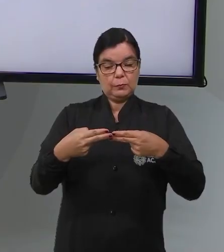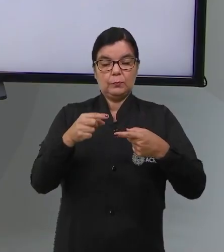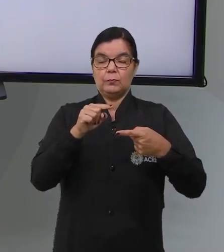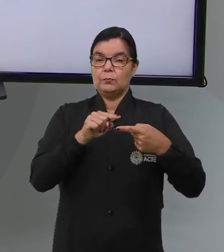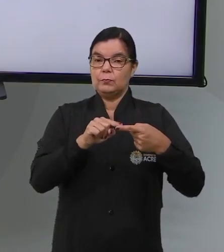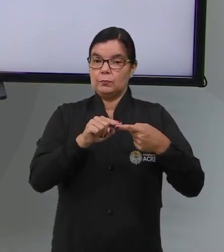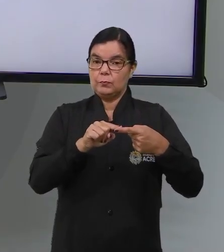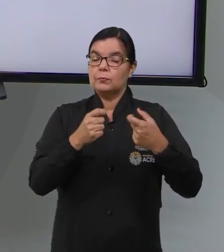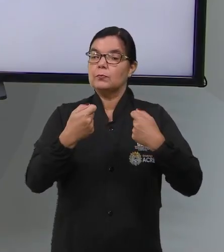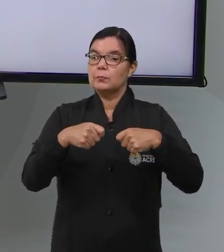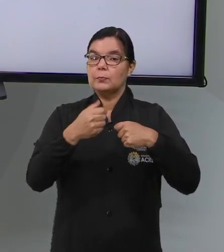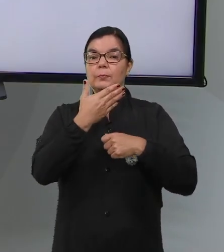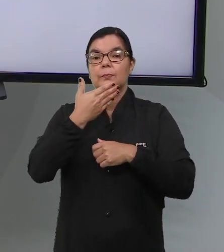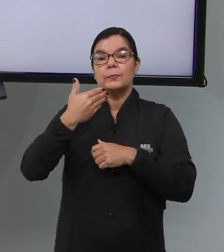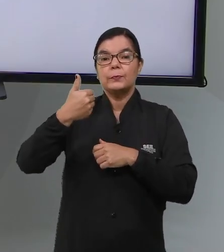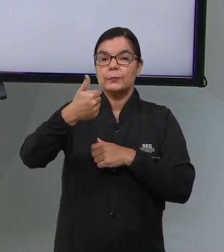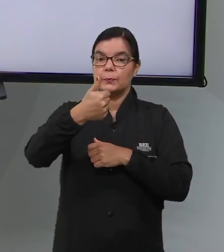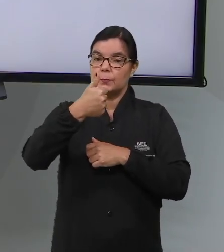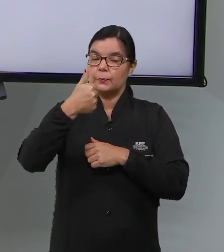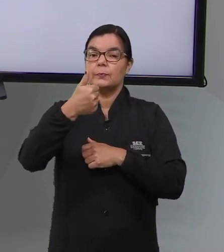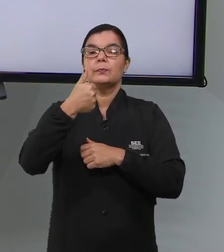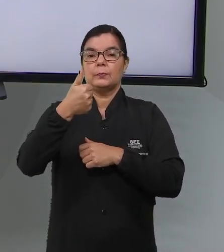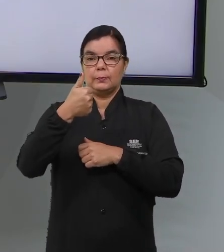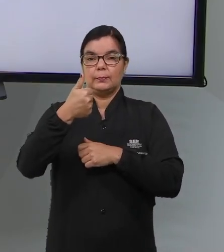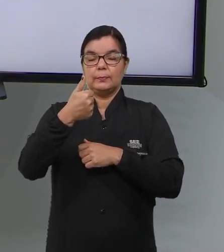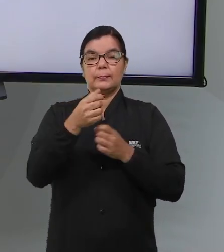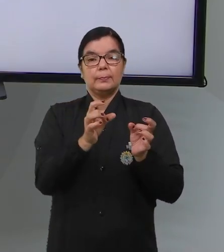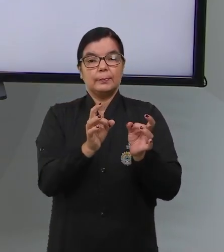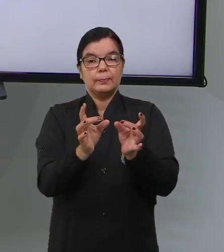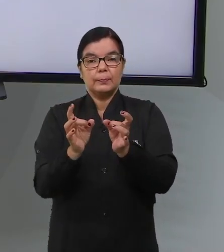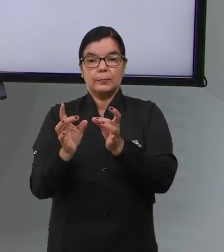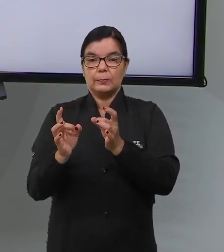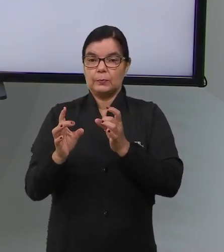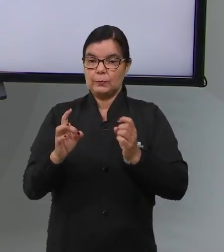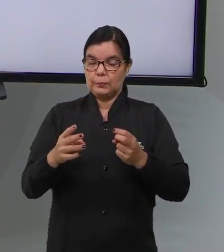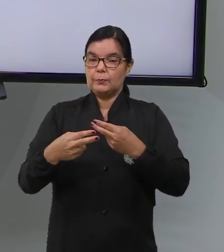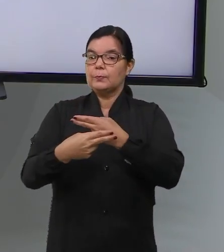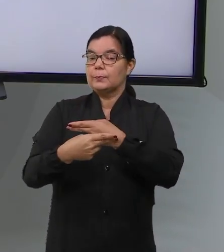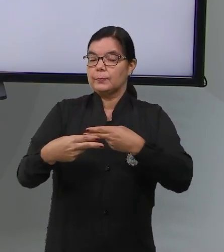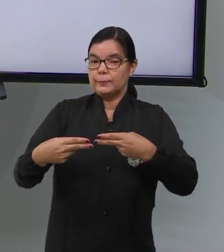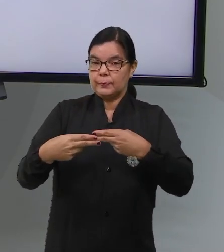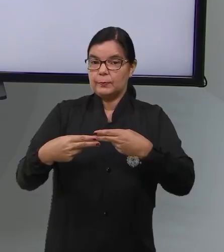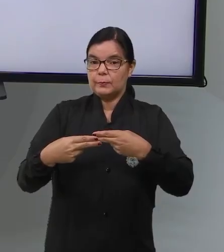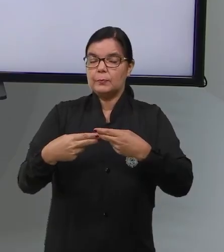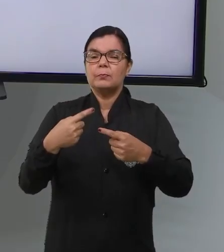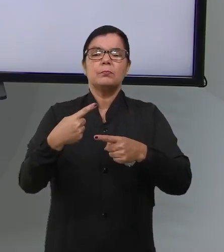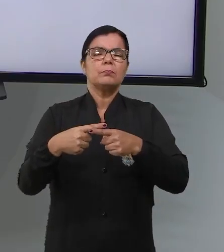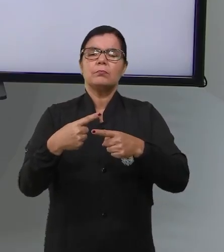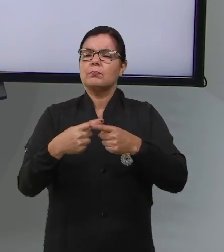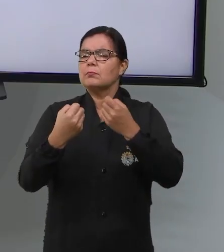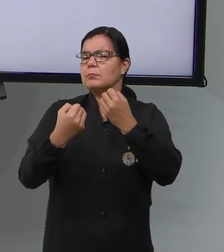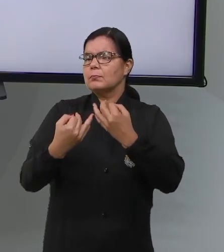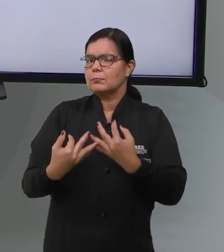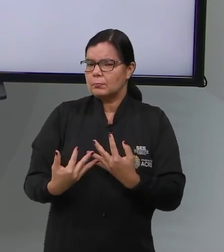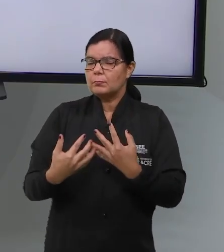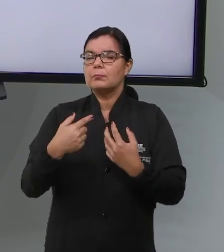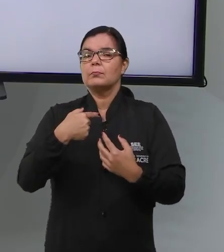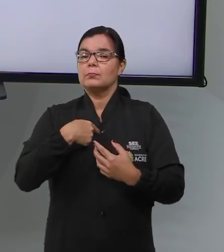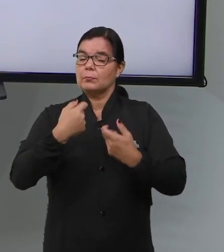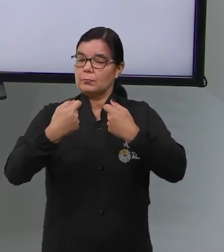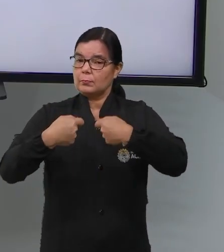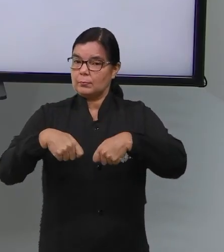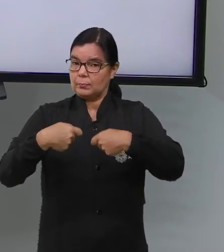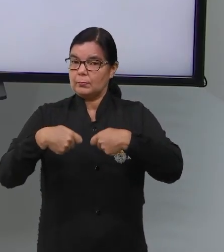preciso potencializar a comercialização dessa mercadoria. Ou por que não dizer, eu